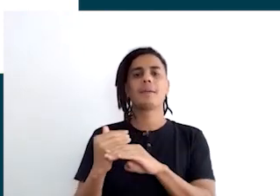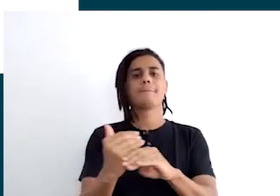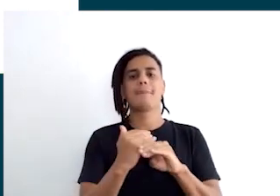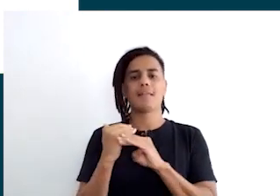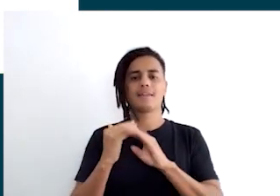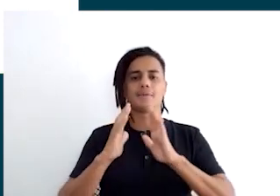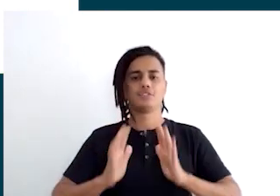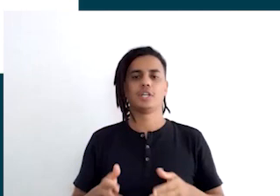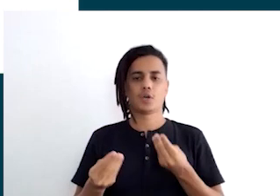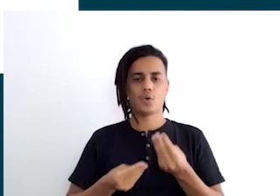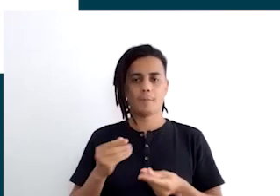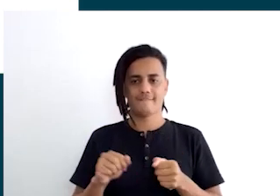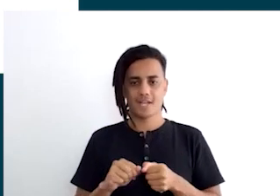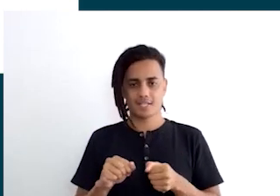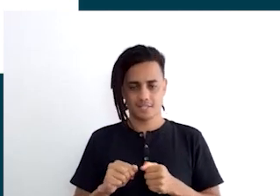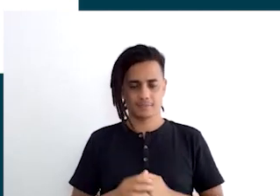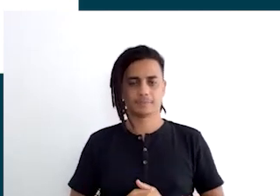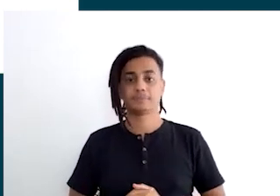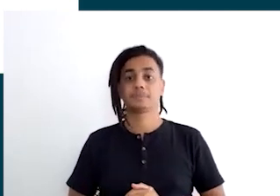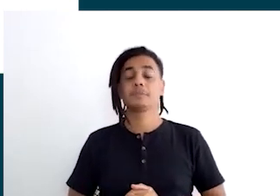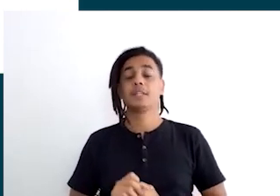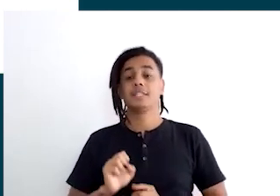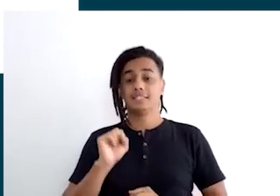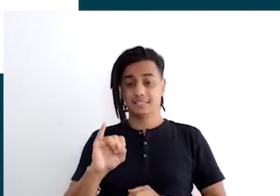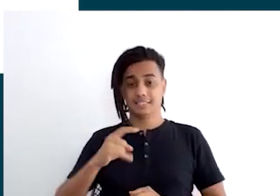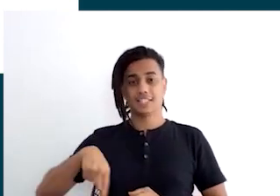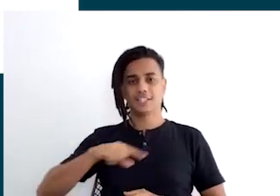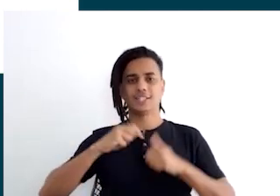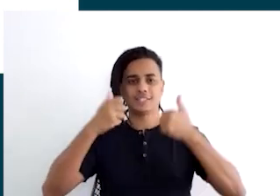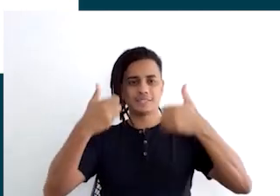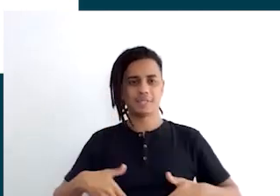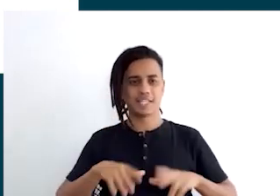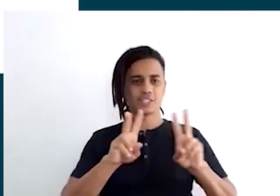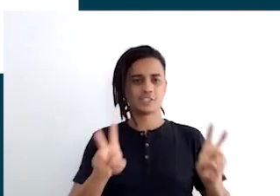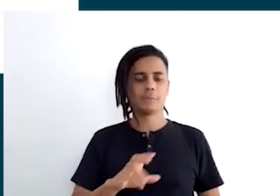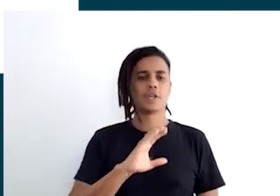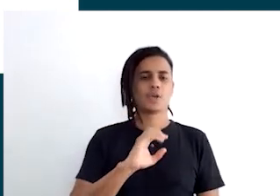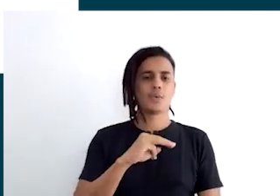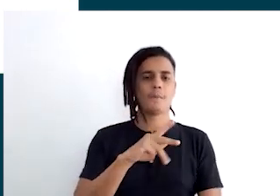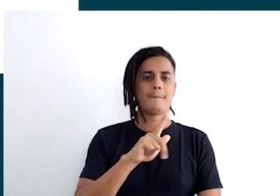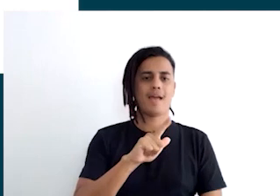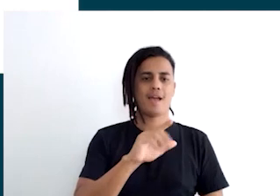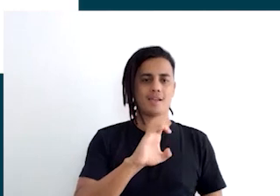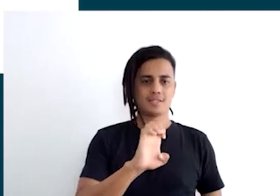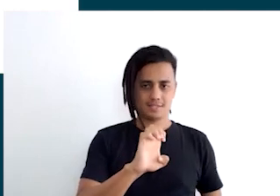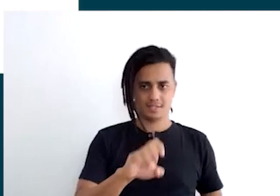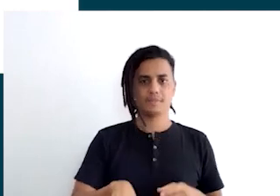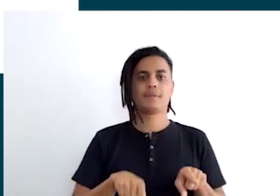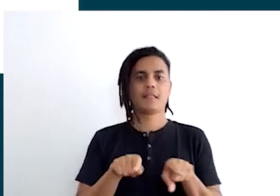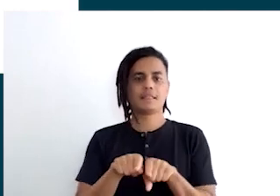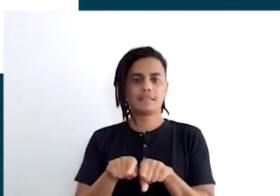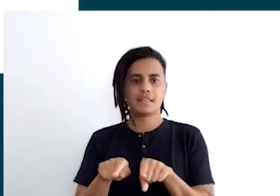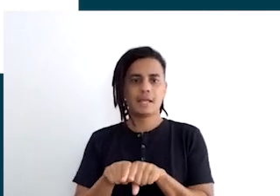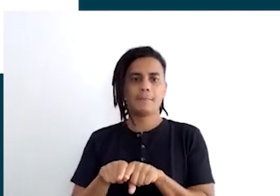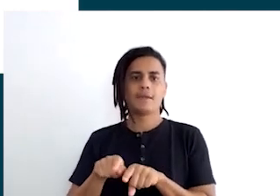realizando. Então, quando a gente fala sobre compliance as code, é justamente sobre isso. Ao invés da gente, só depois que está tudo pronto,